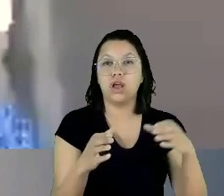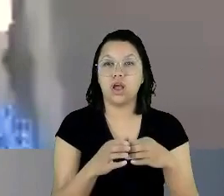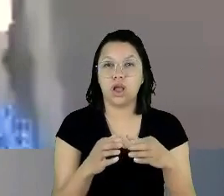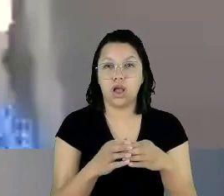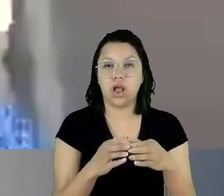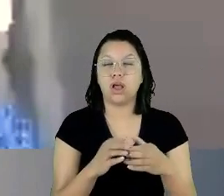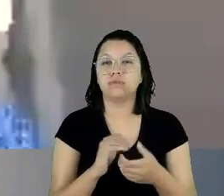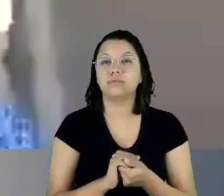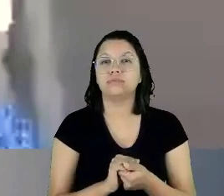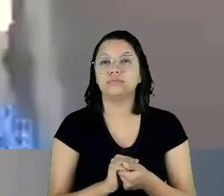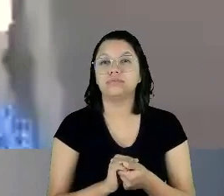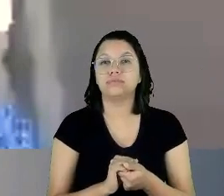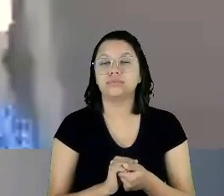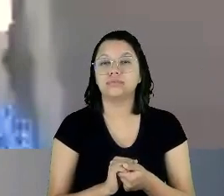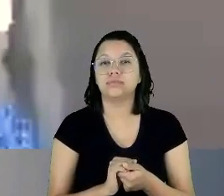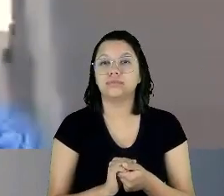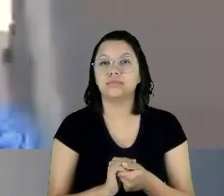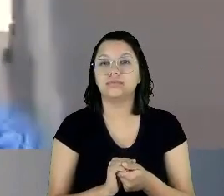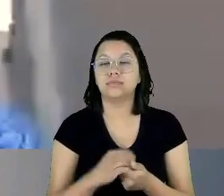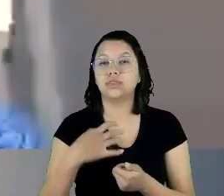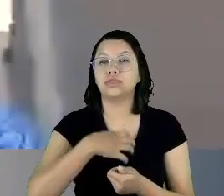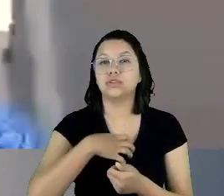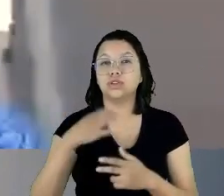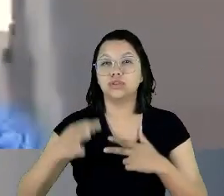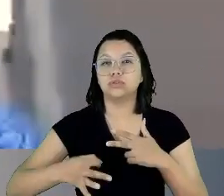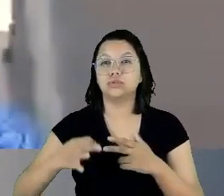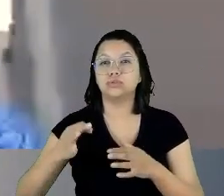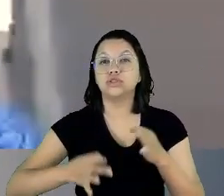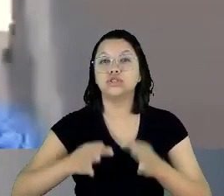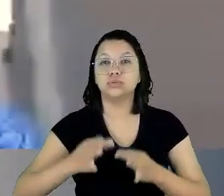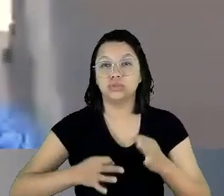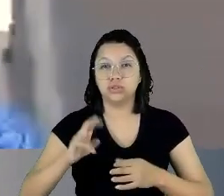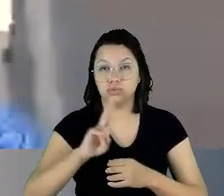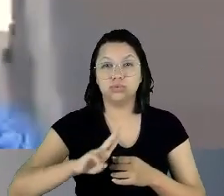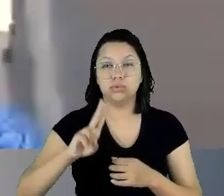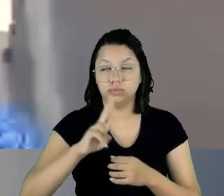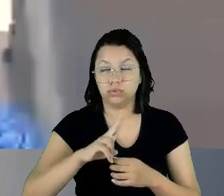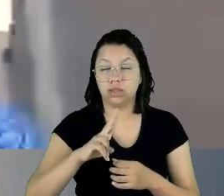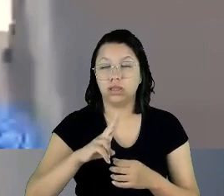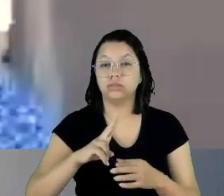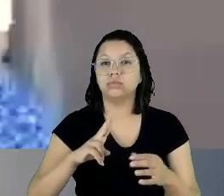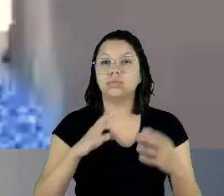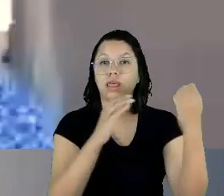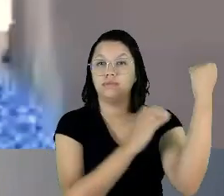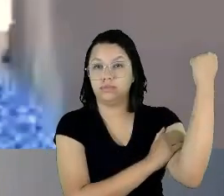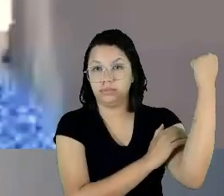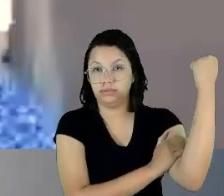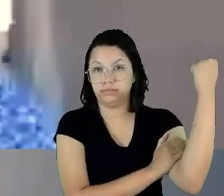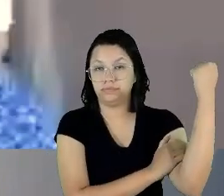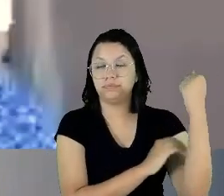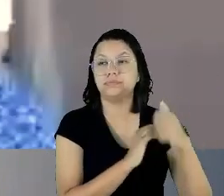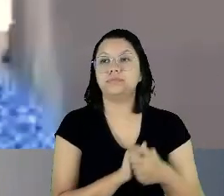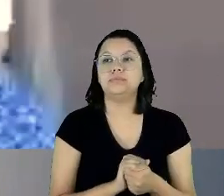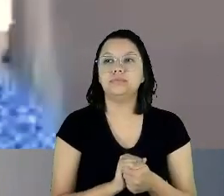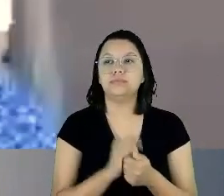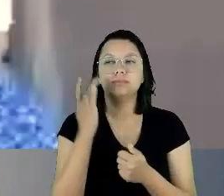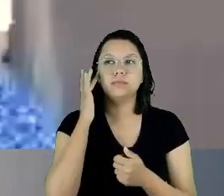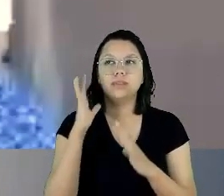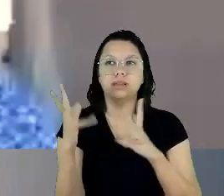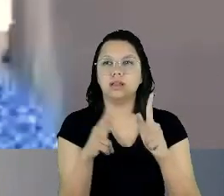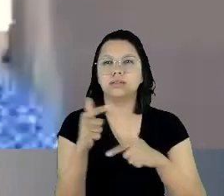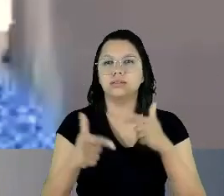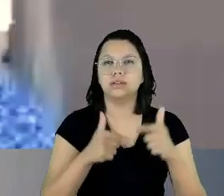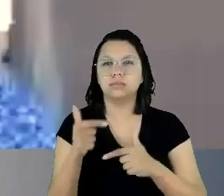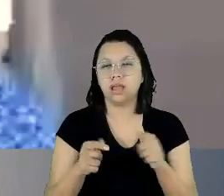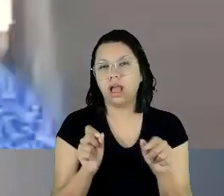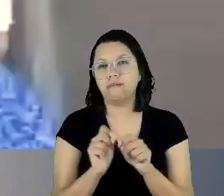Methods, que trata dos métodos jurídicos utilizados pelas feministas. Eu acho que todo esse trabalho